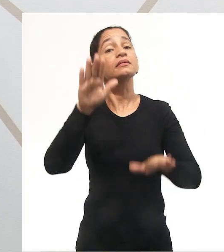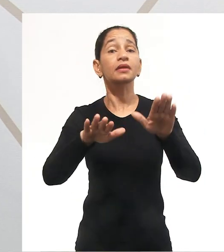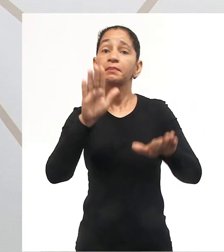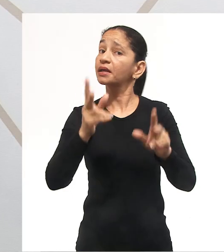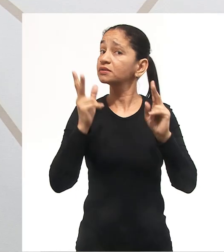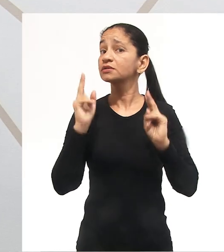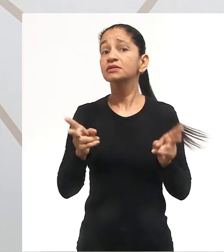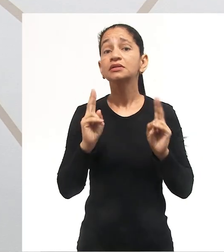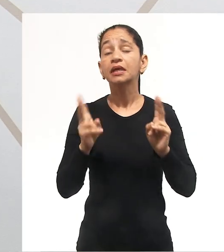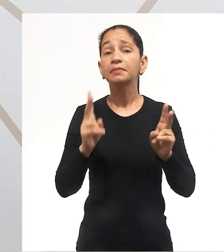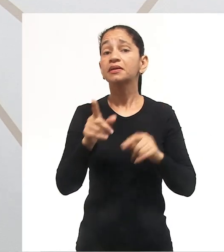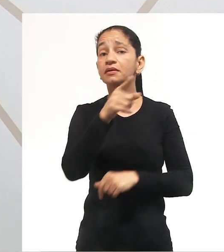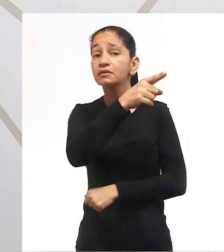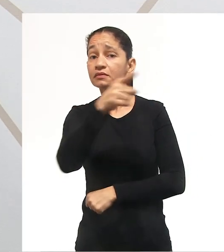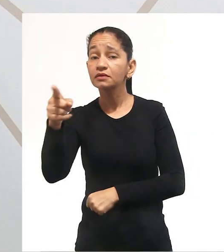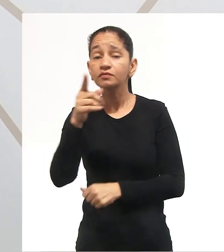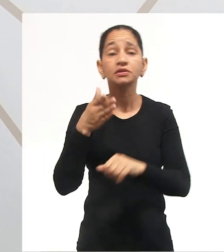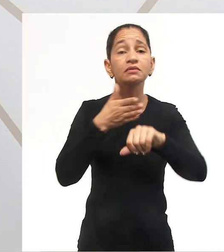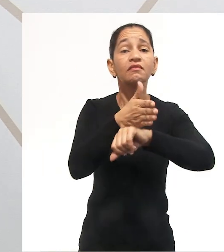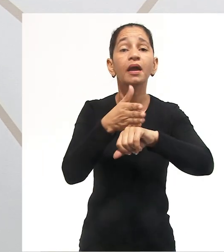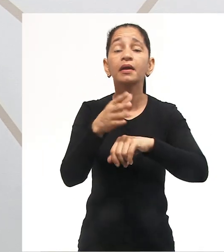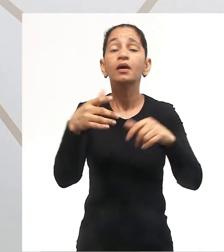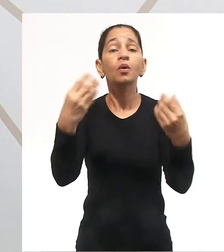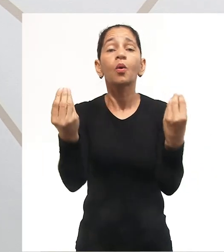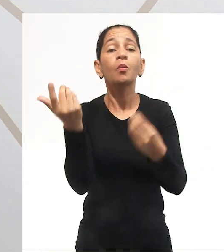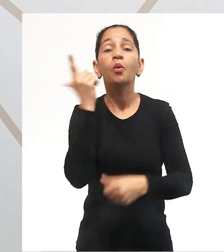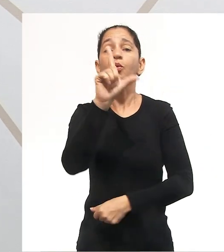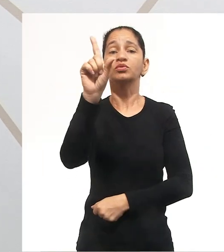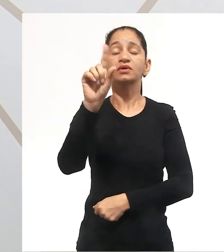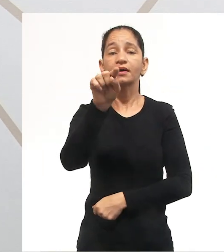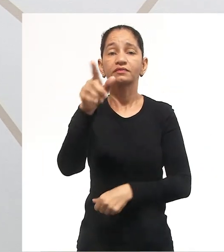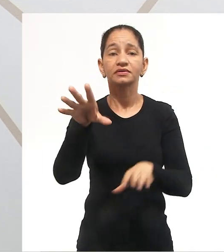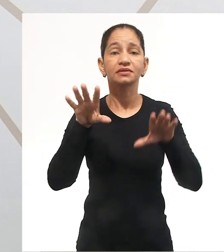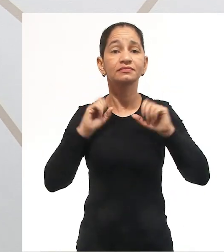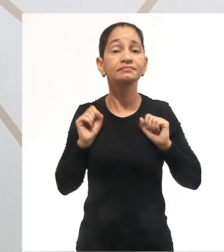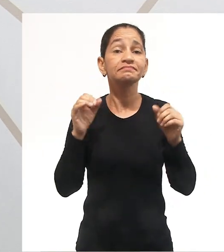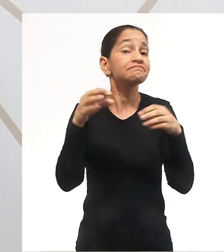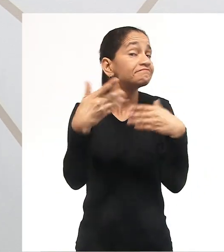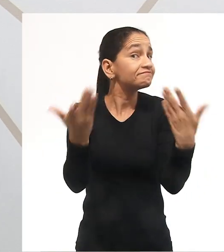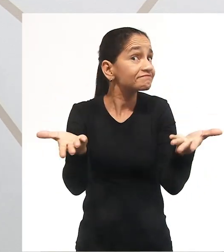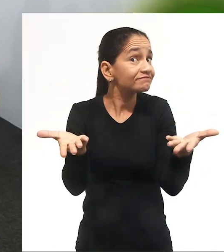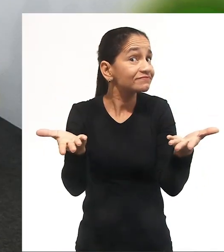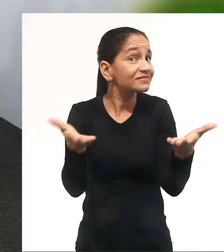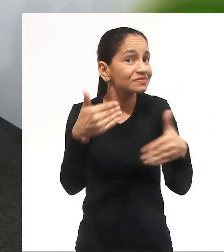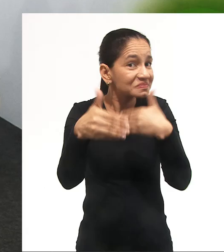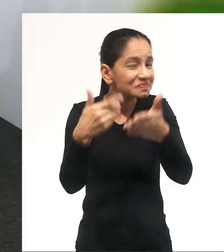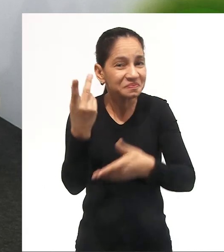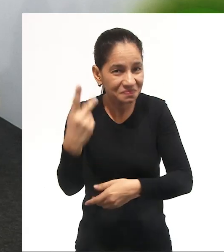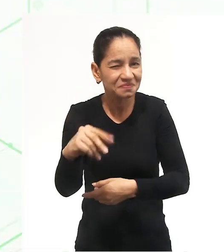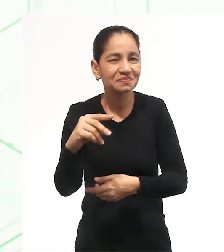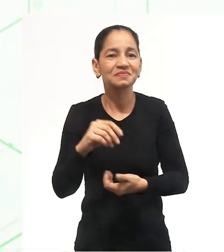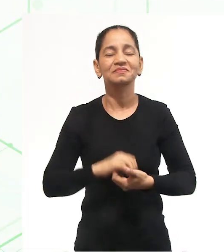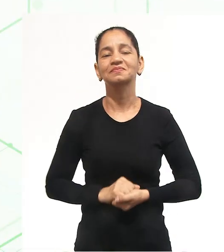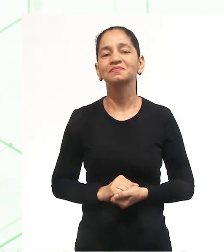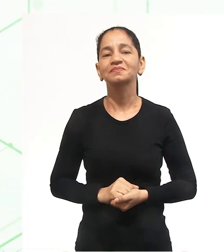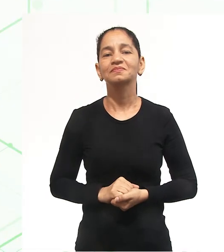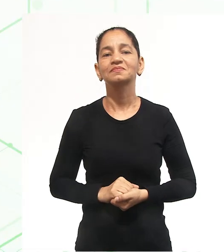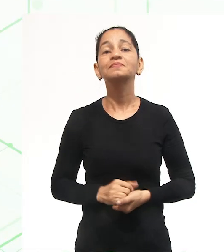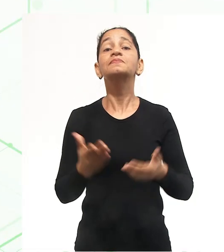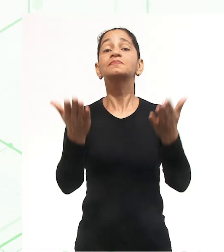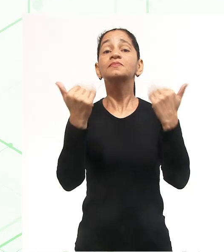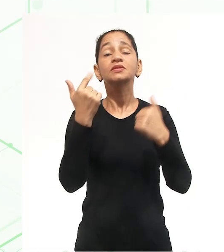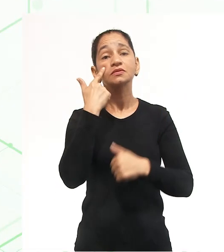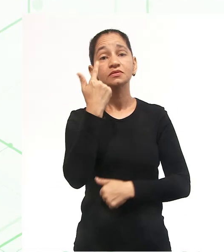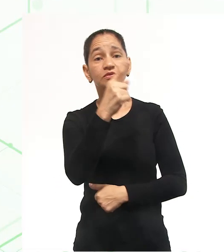muito do conhecimento que você acessa. E é por isso que você está aqui com a gente, fala a verdade. Então, vamos continuar, vai lá. Bom, aí